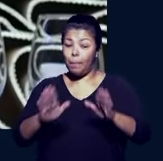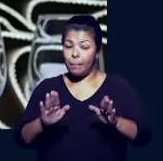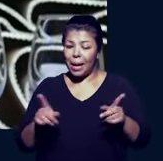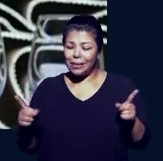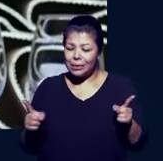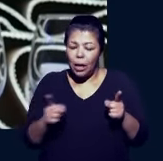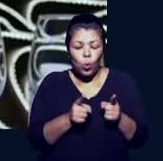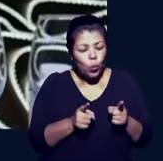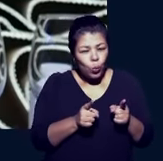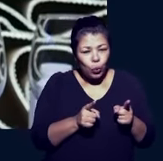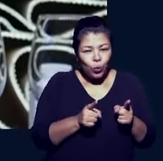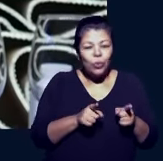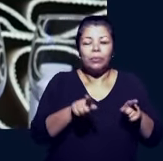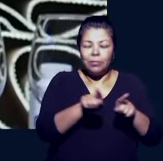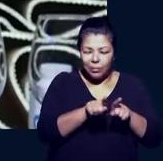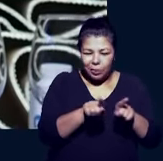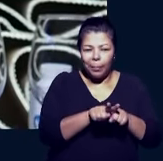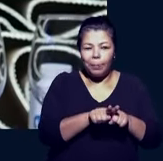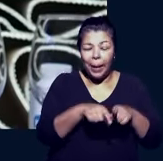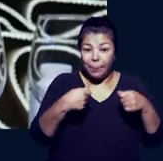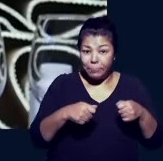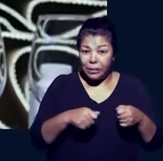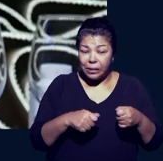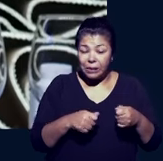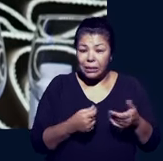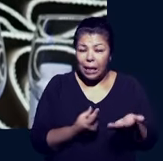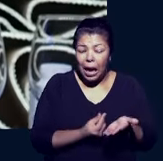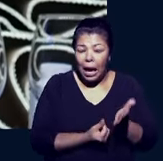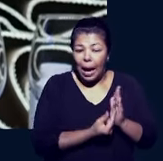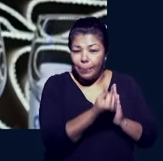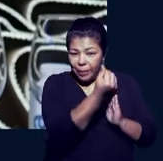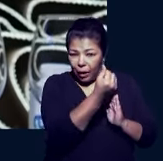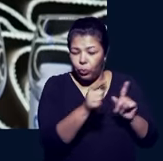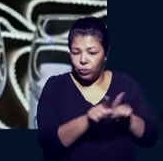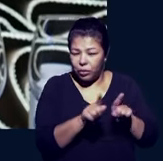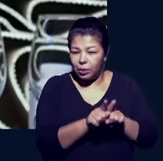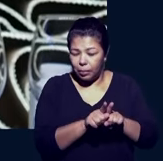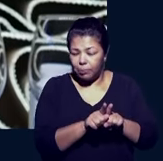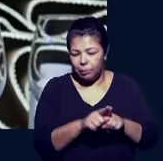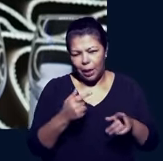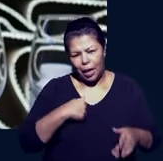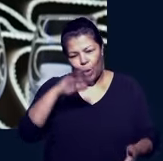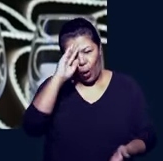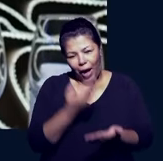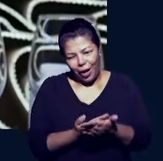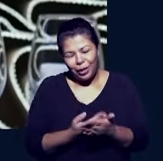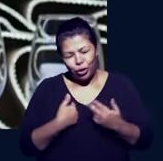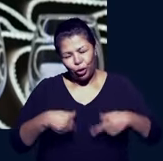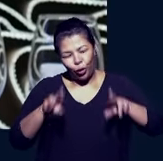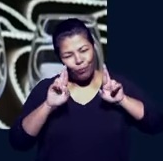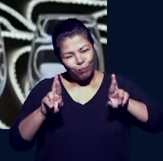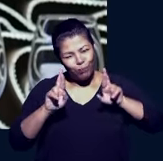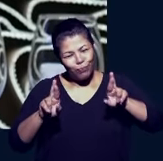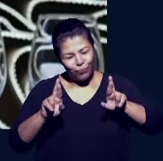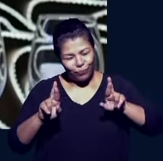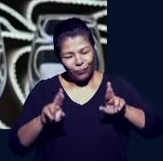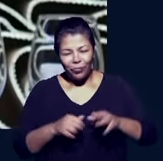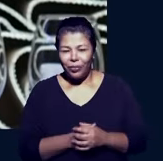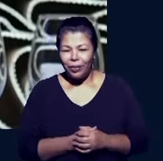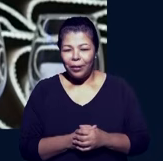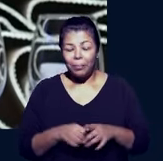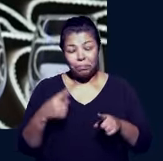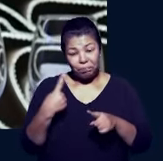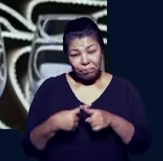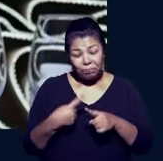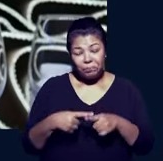dinheiro de capital de giro eu tô bastante e eh otimista essa casa o BTG recentemente teve uma emissão fantástica de